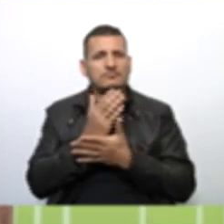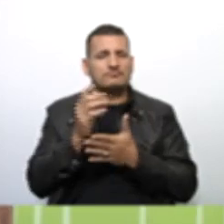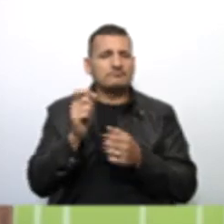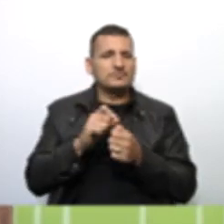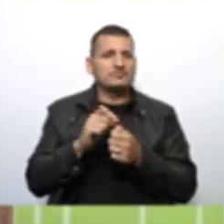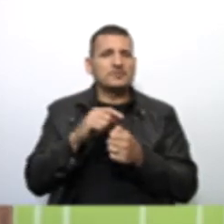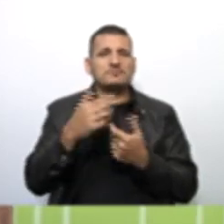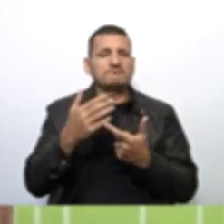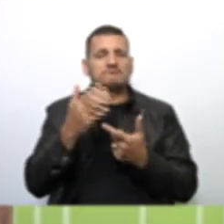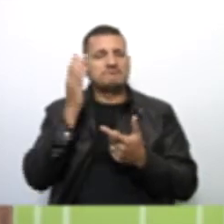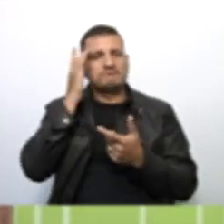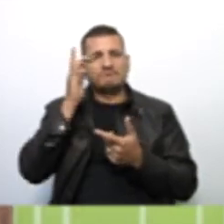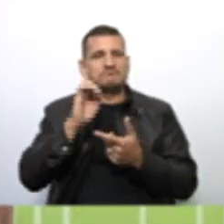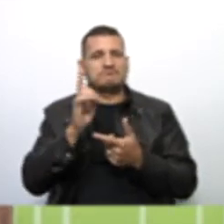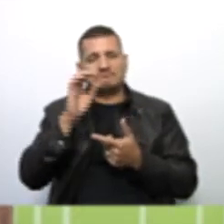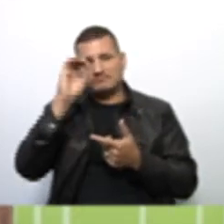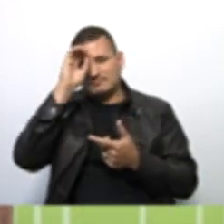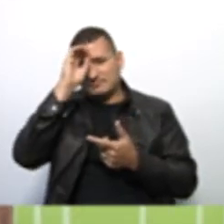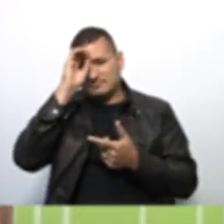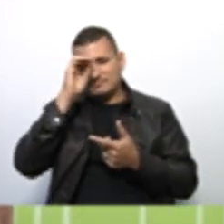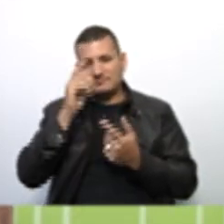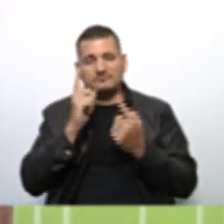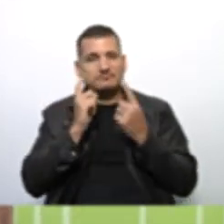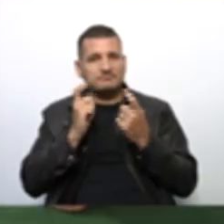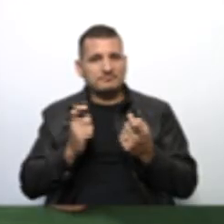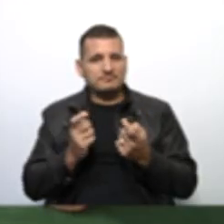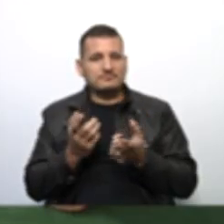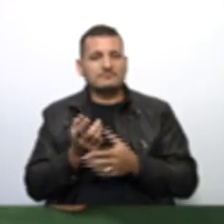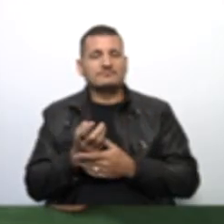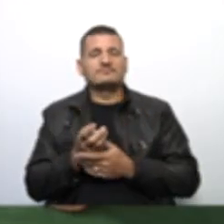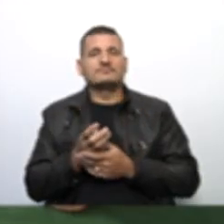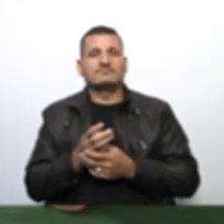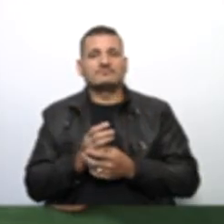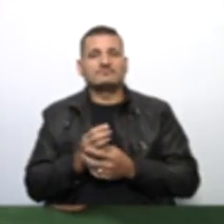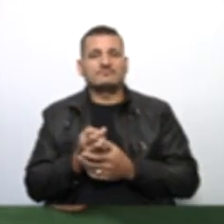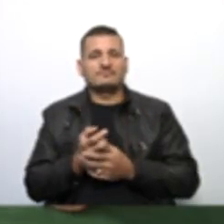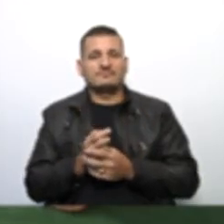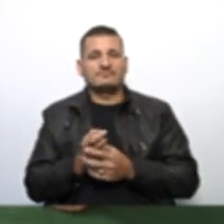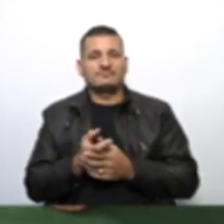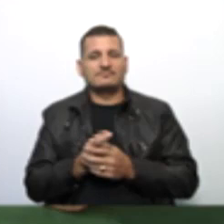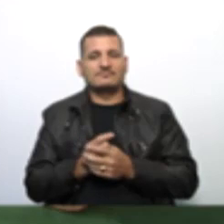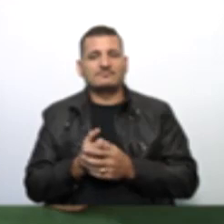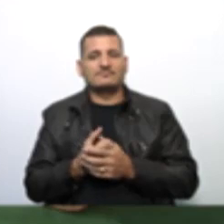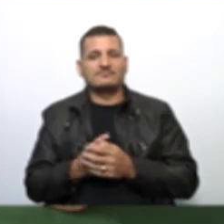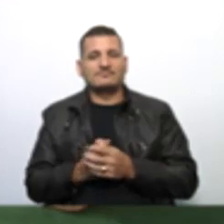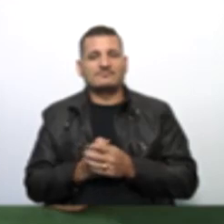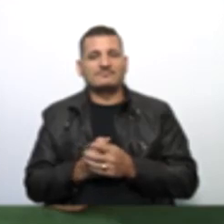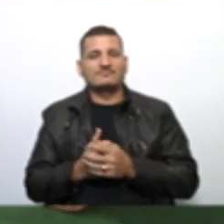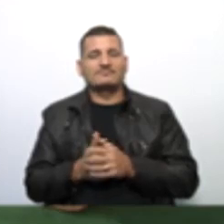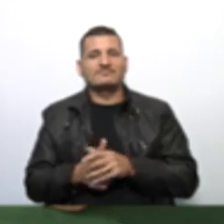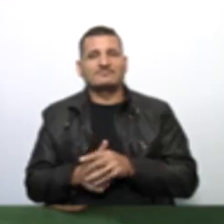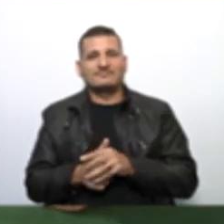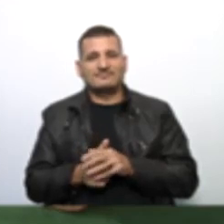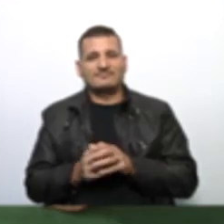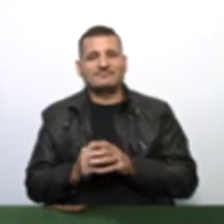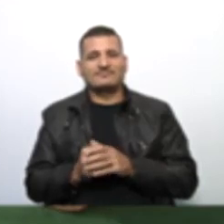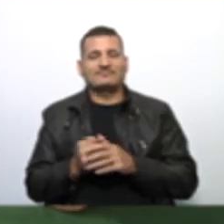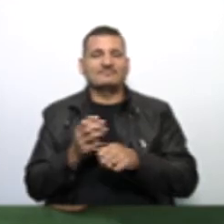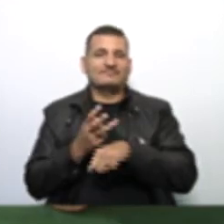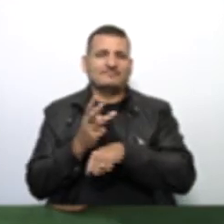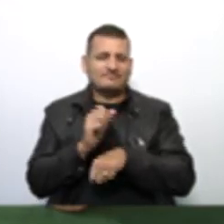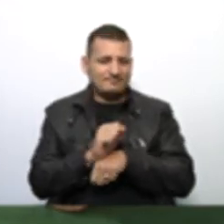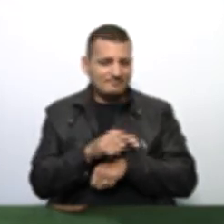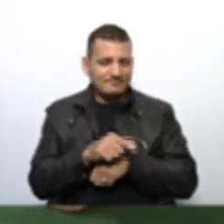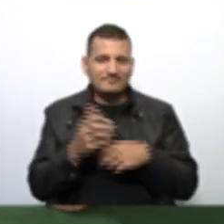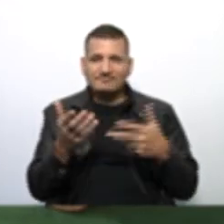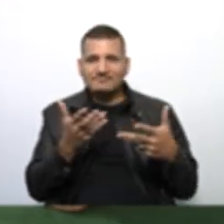né? Algo bastante interessante, né, professor? É verdade, professor. Pois então. O pessoal já procura soluções, exatamente, né? O WhatsApp parou, meu